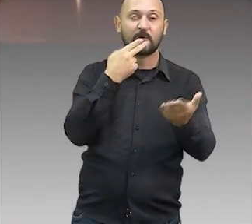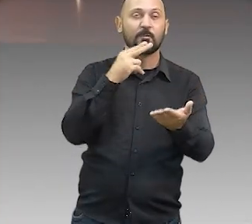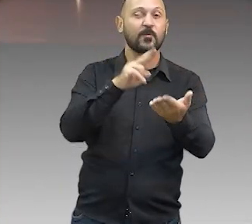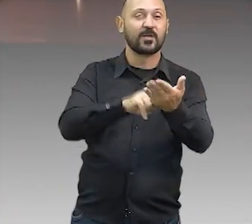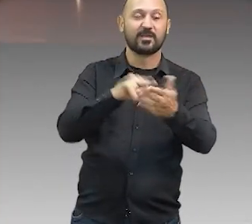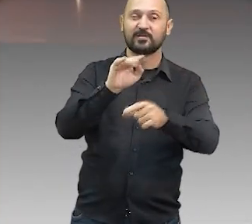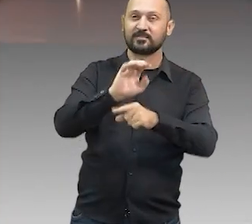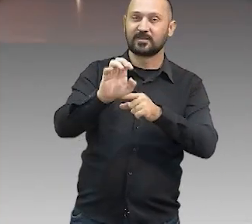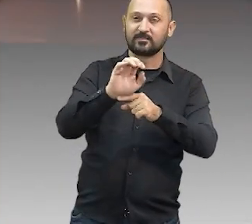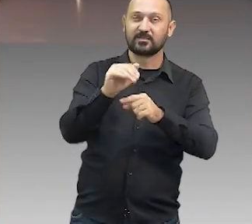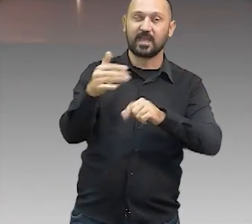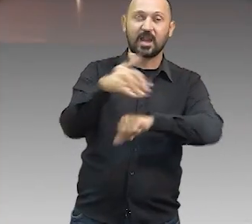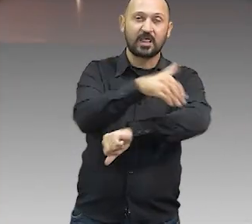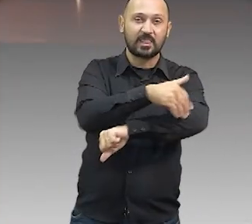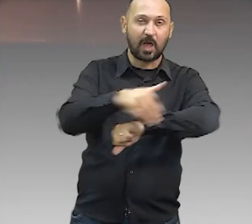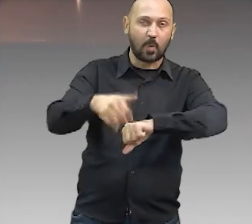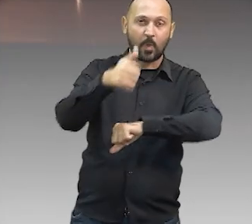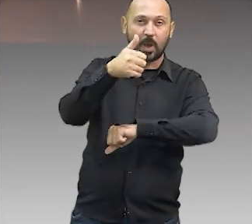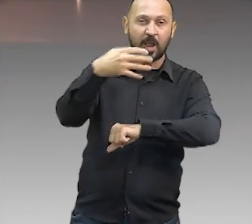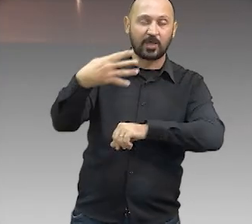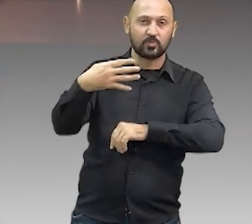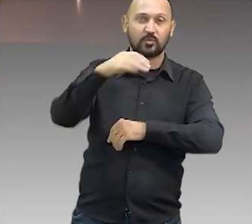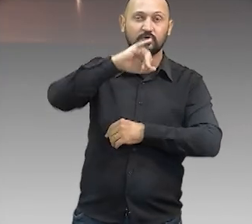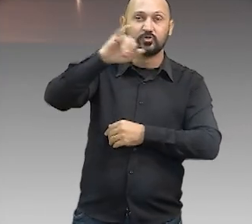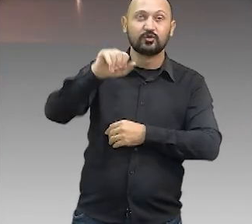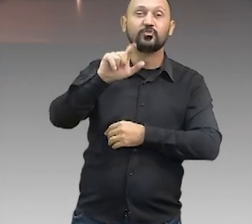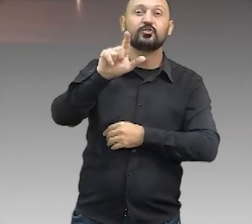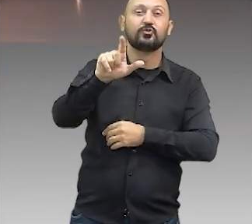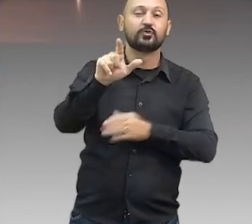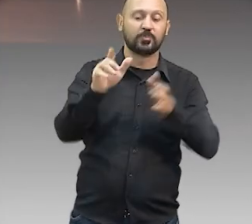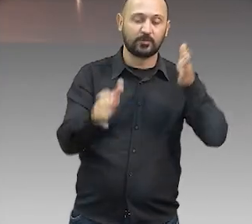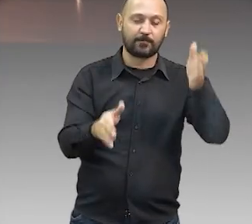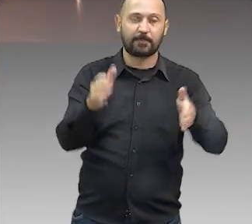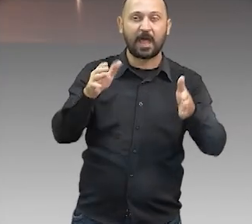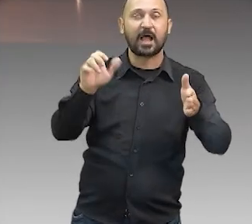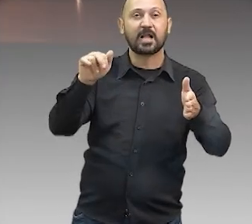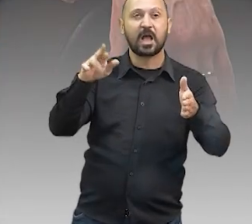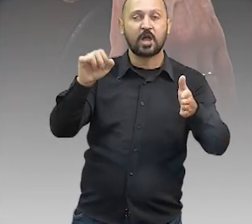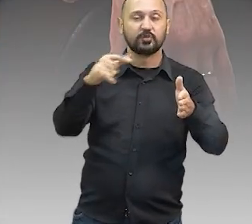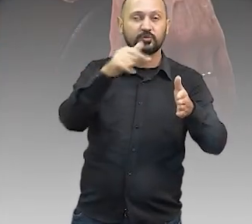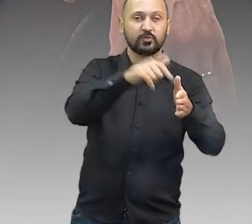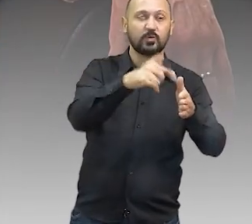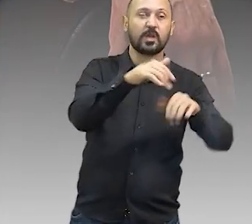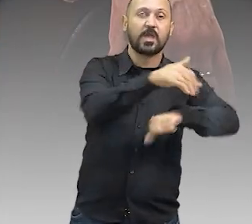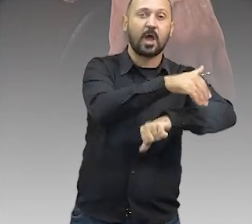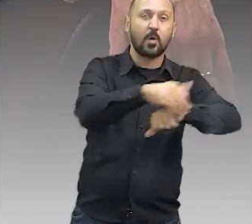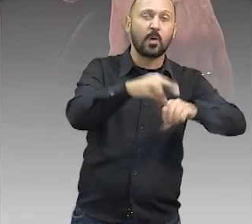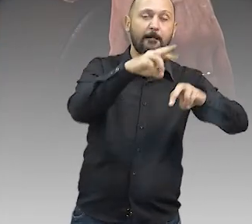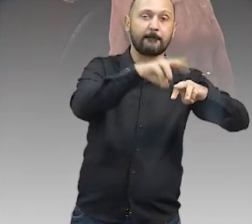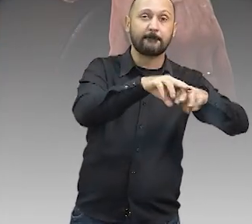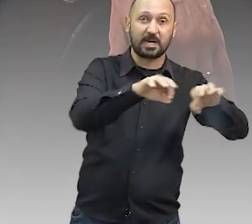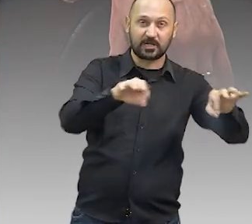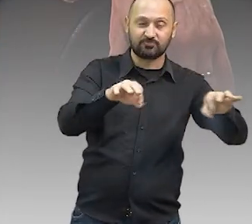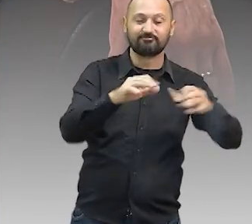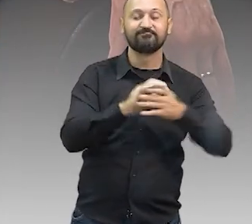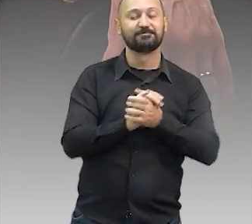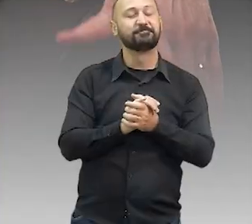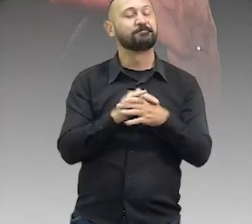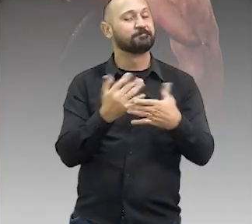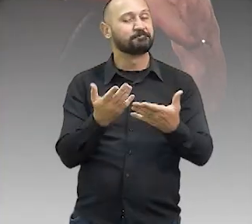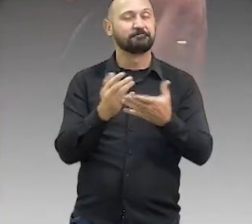era lá na 14 de julho, entre a Cândido Mariano e a Maracaju,